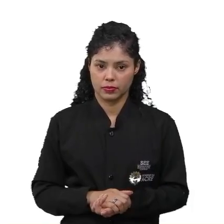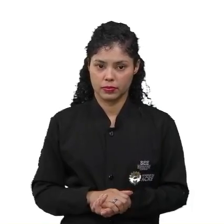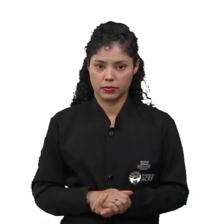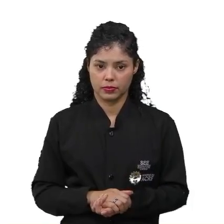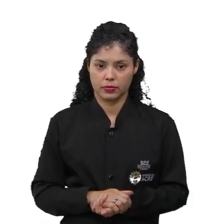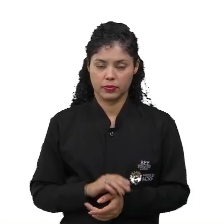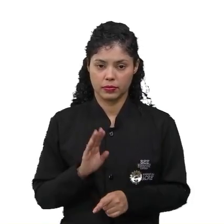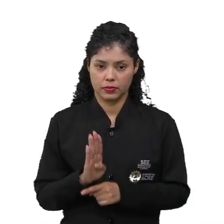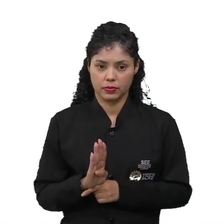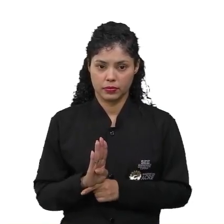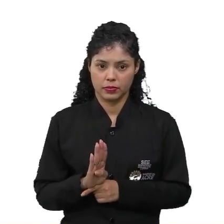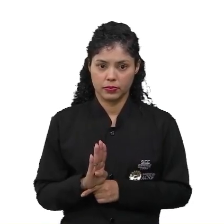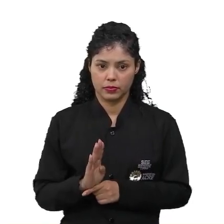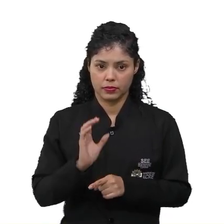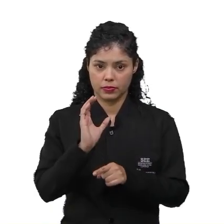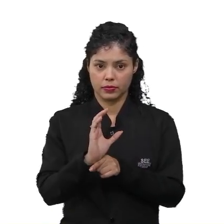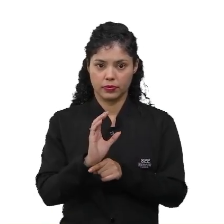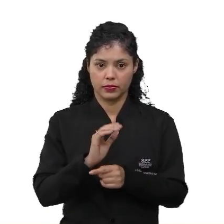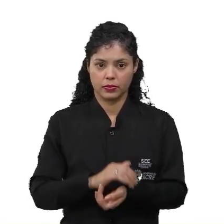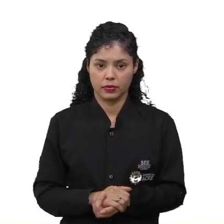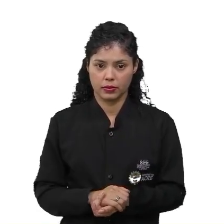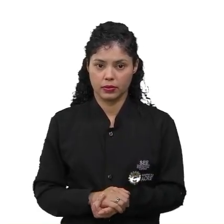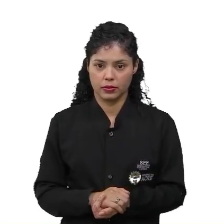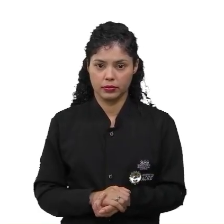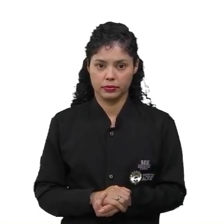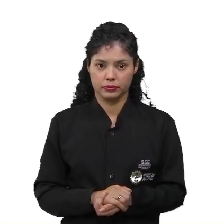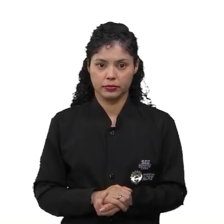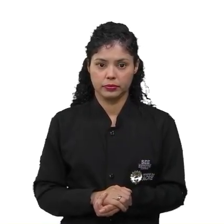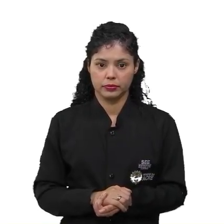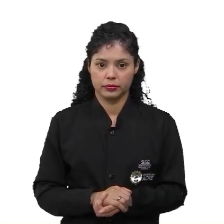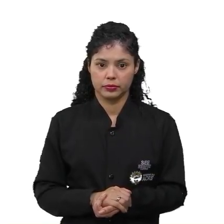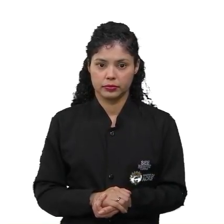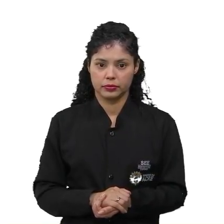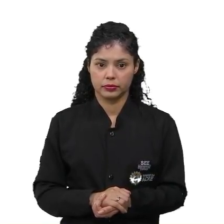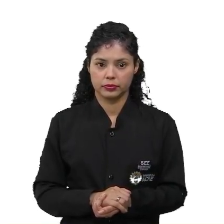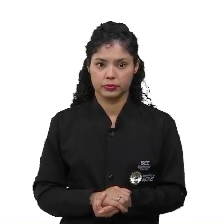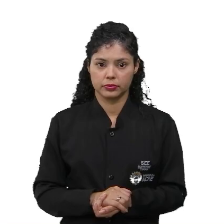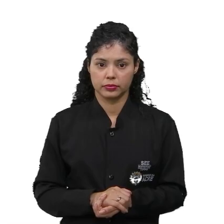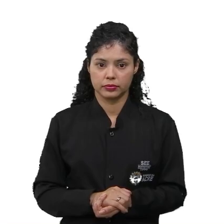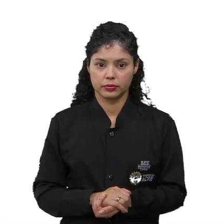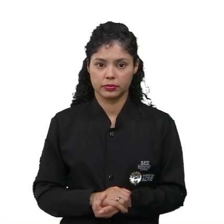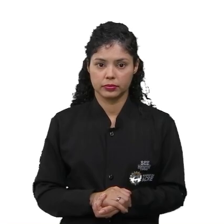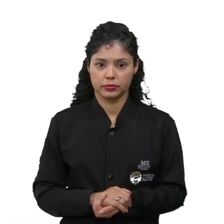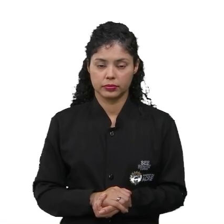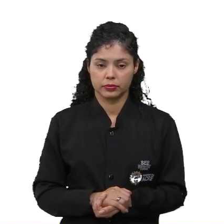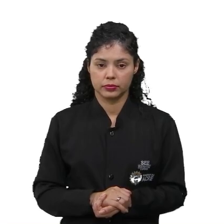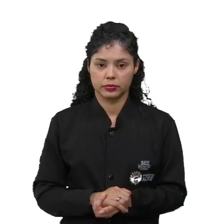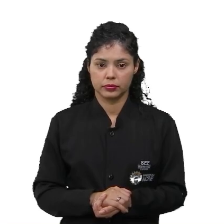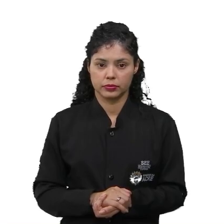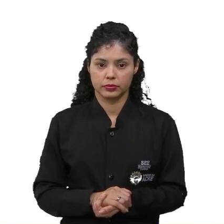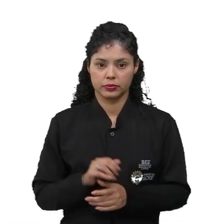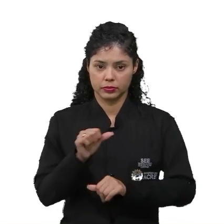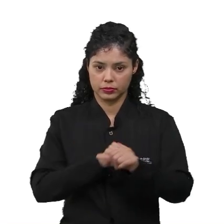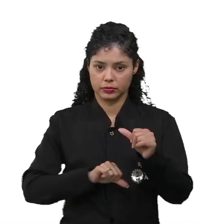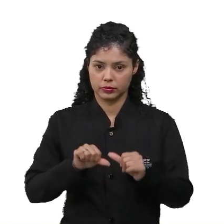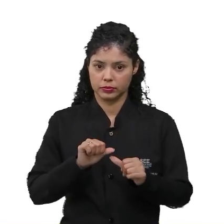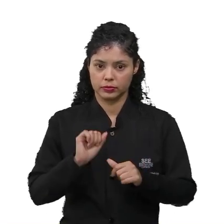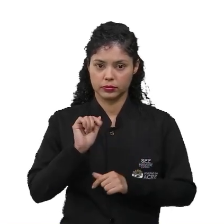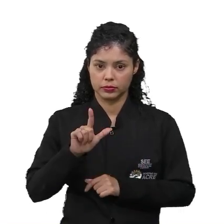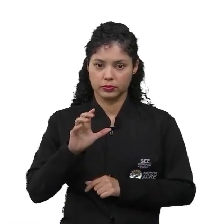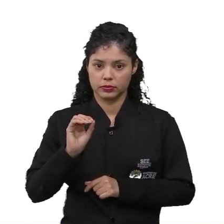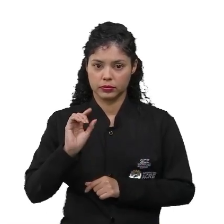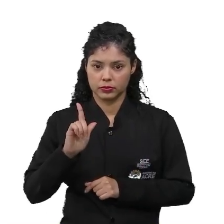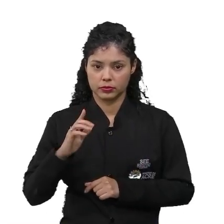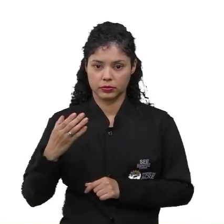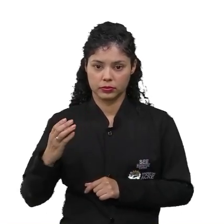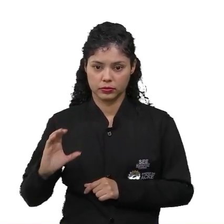a base B pela base C. O que é que eu vou fazer aqui? Eu vou pegar isso e transformar no log de